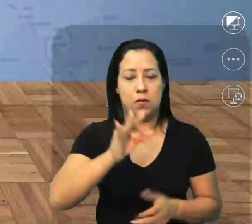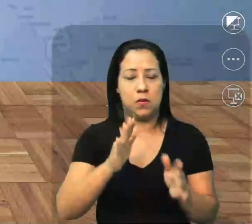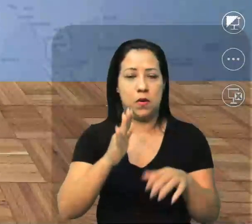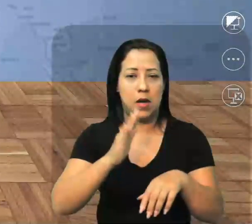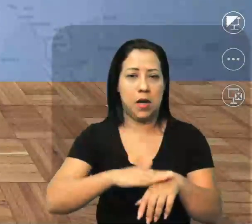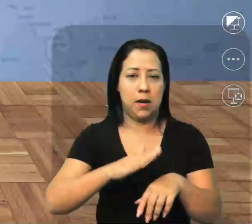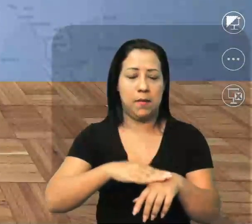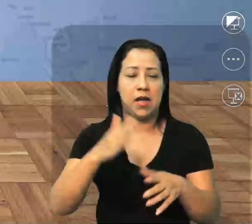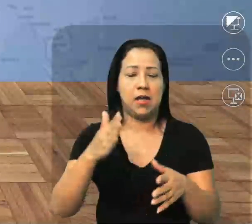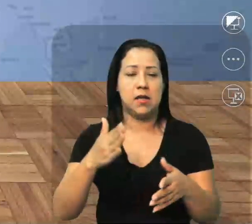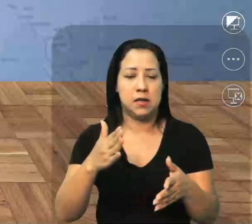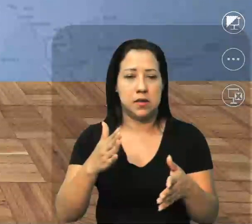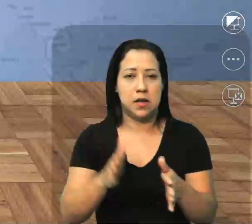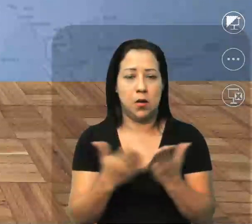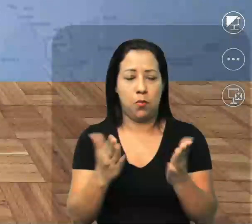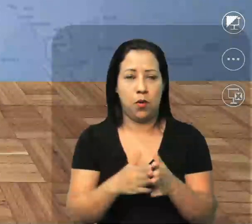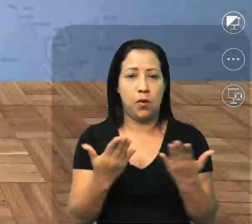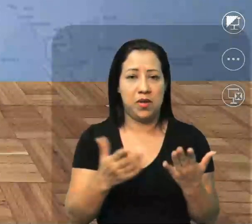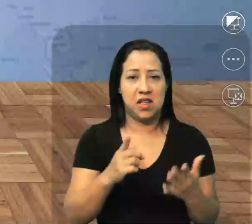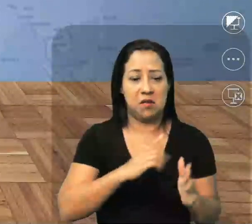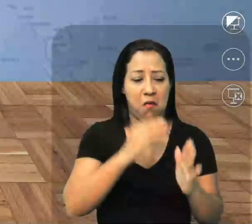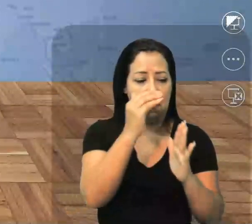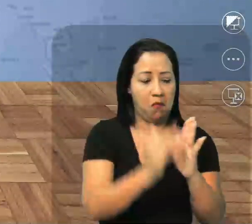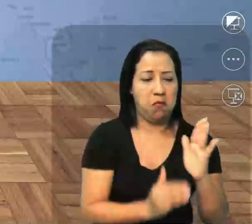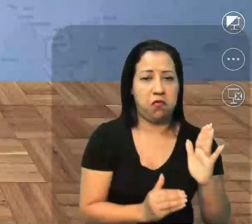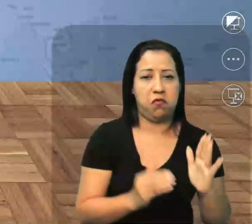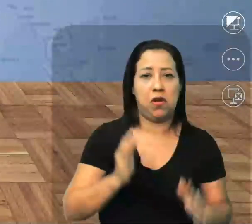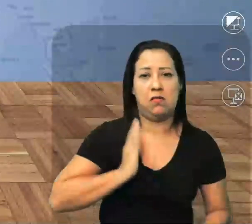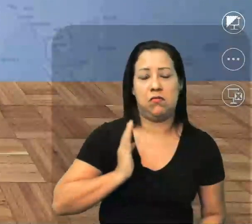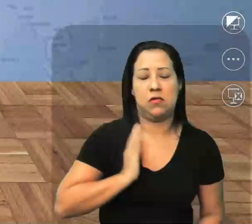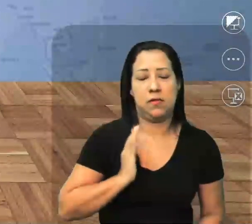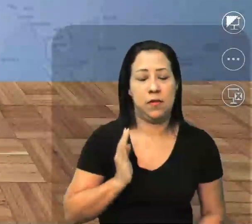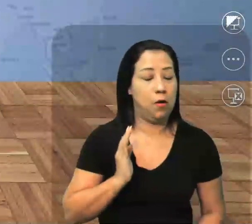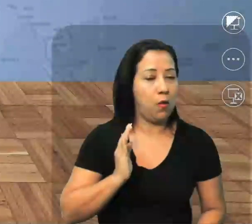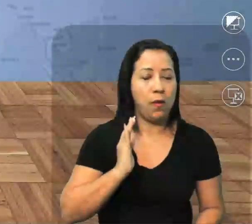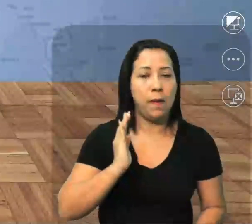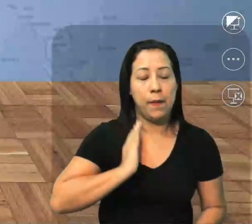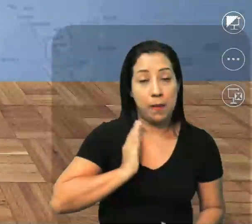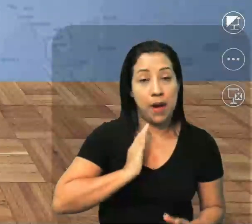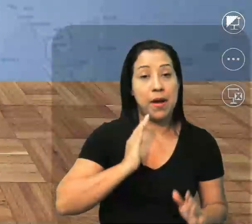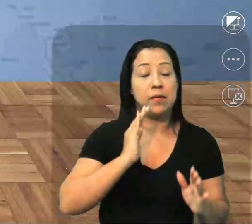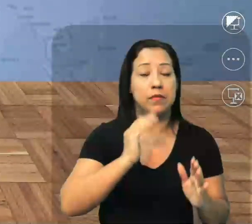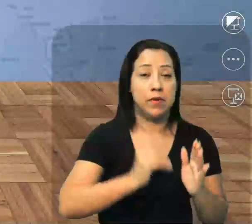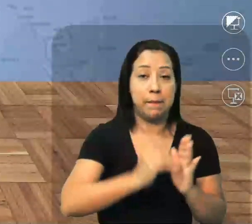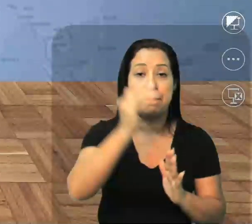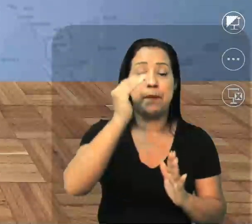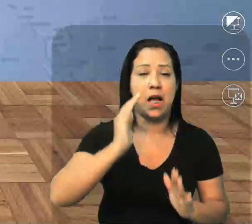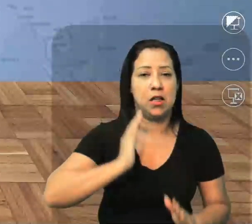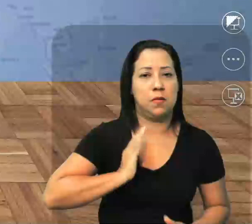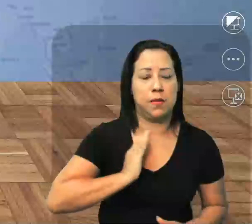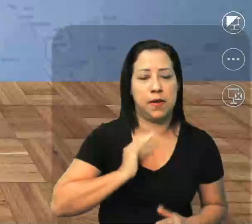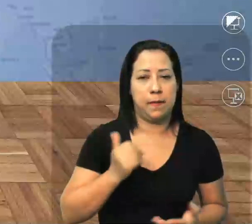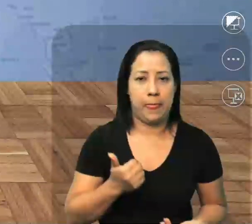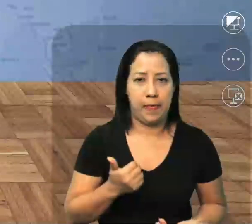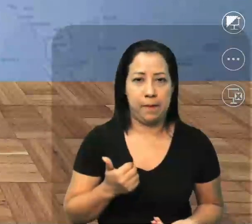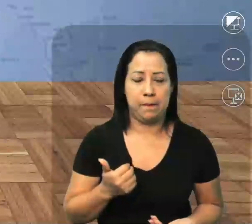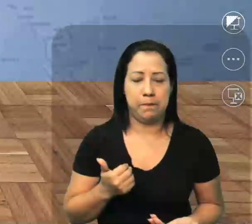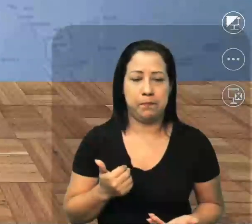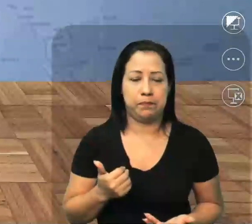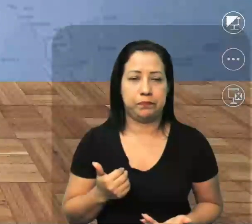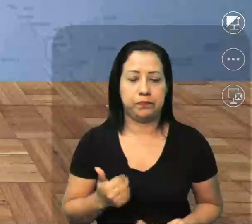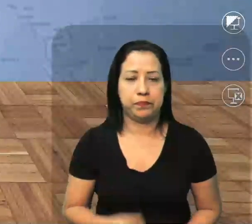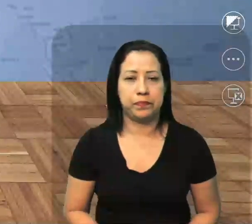riqueza nacional. Em quantidade de pessoas, é a mesma quantidade, 10% mais rico, 10% mais